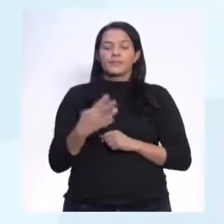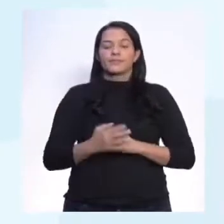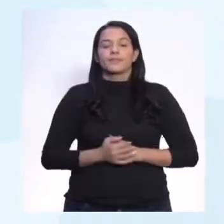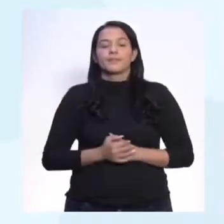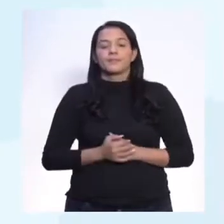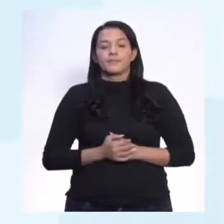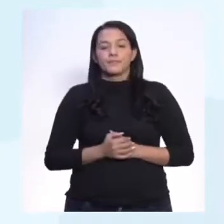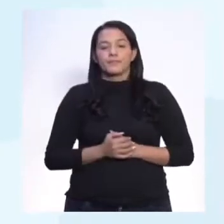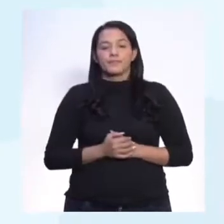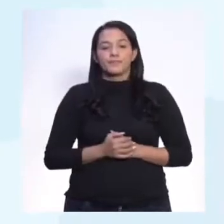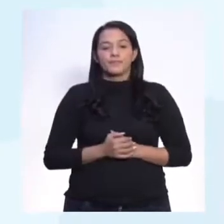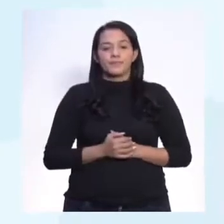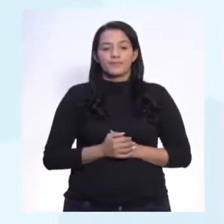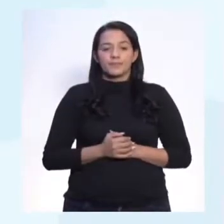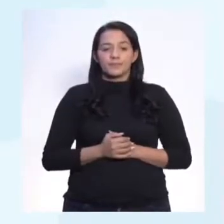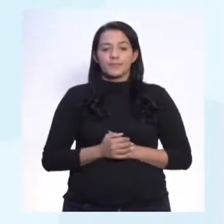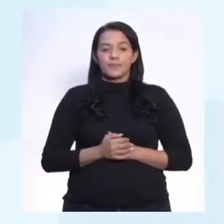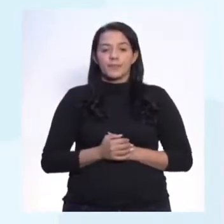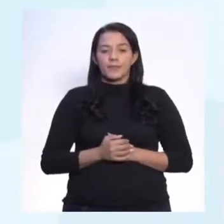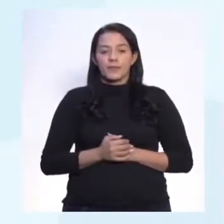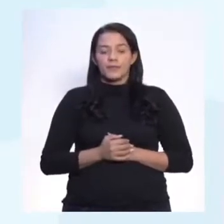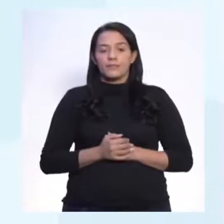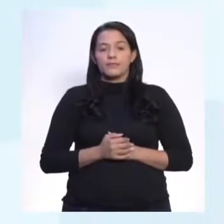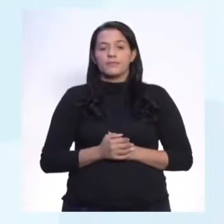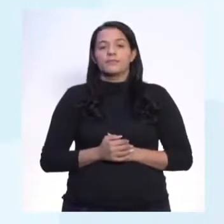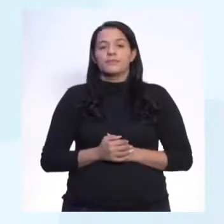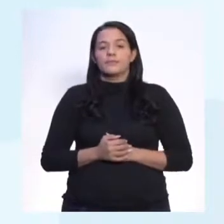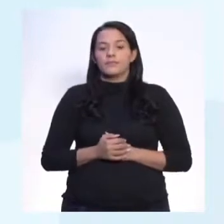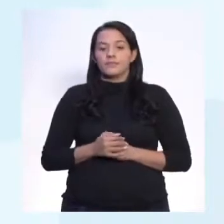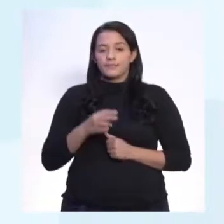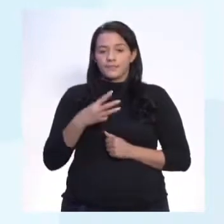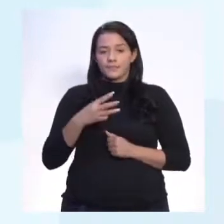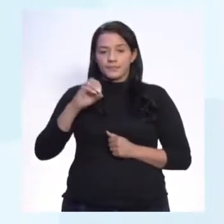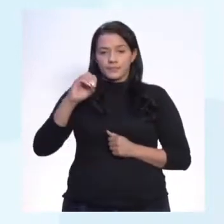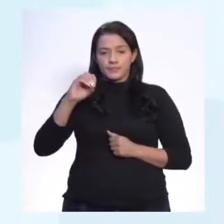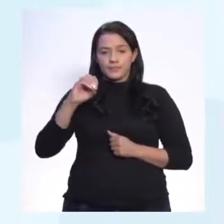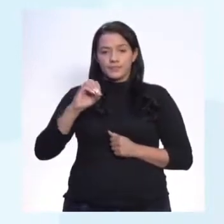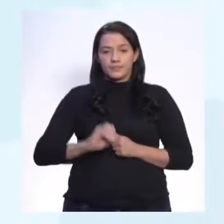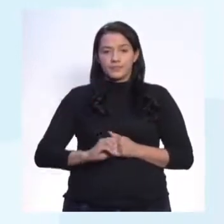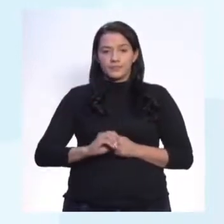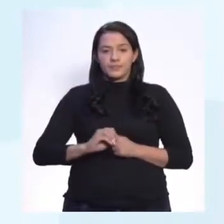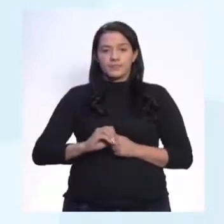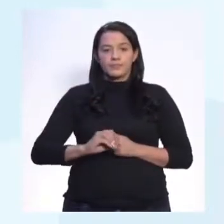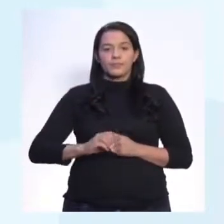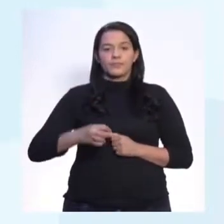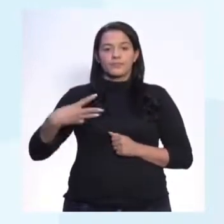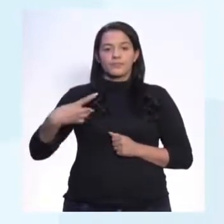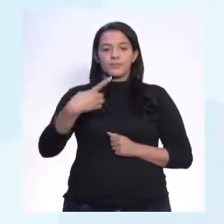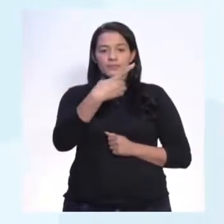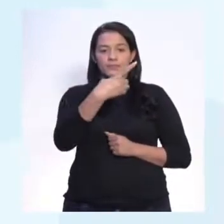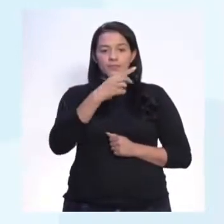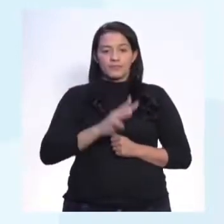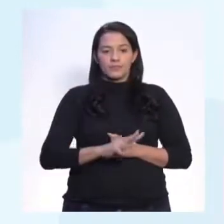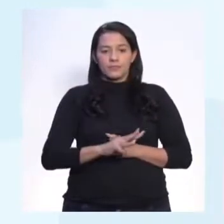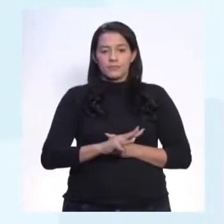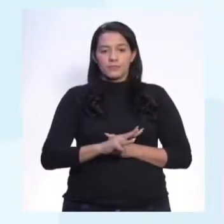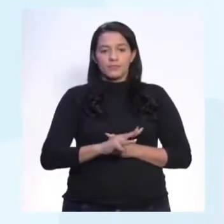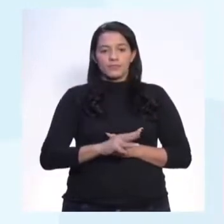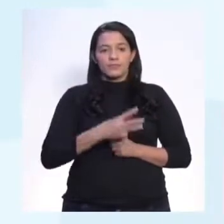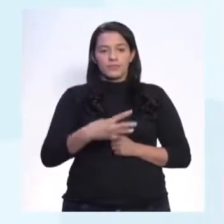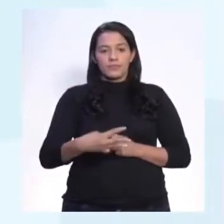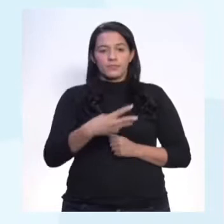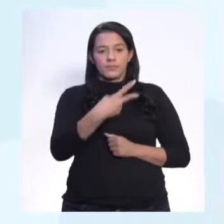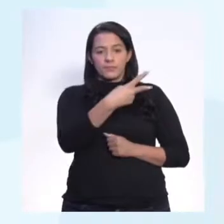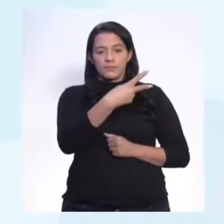13. Então, continha. 3 vezes 0, 0. 3 vezes 1, 3. 3